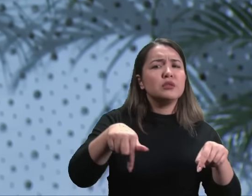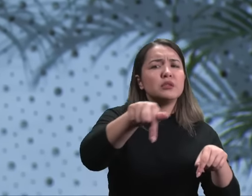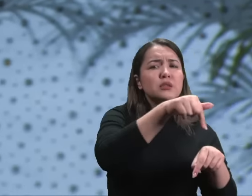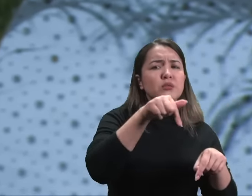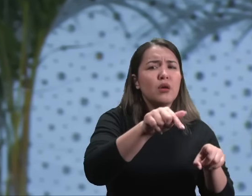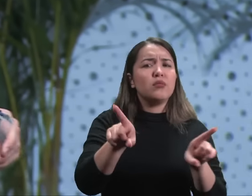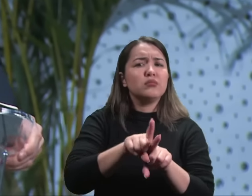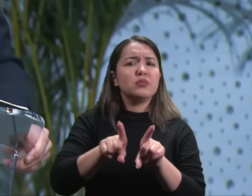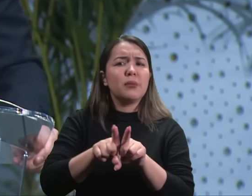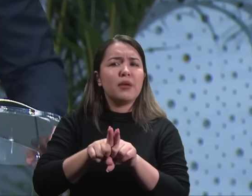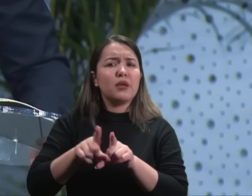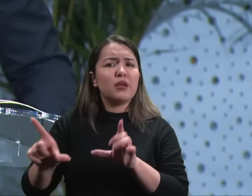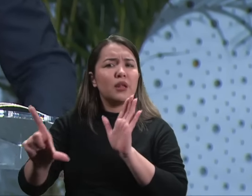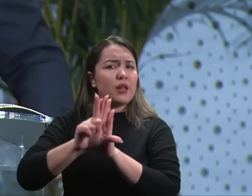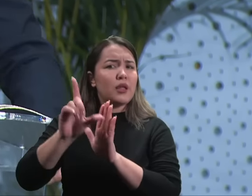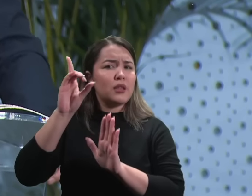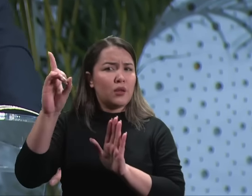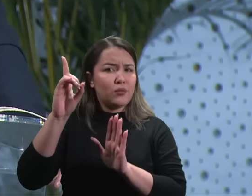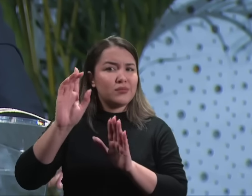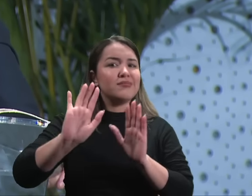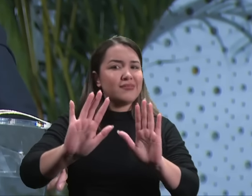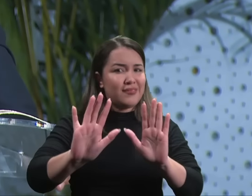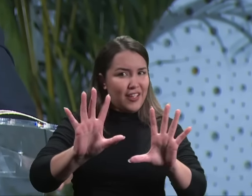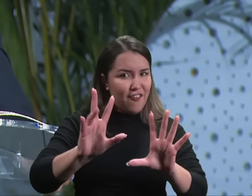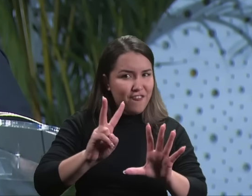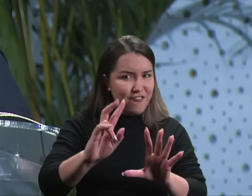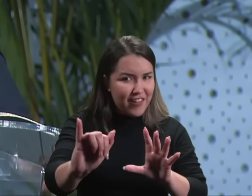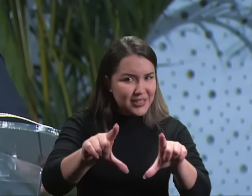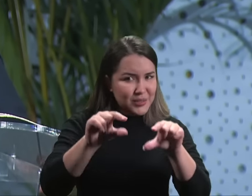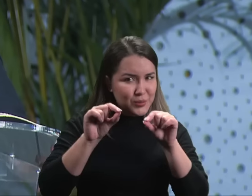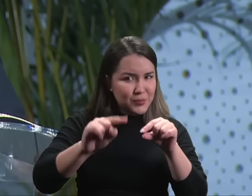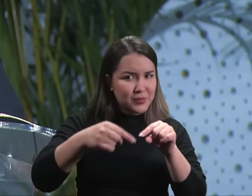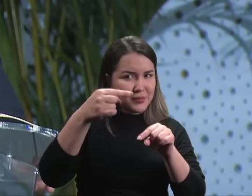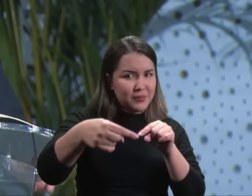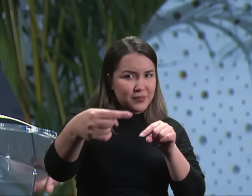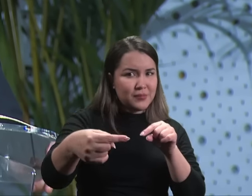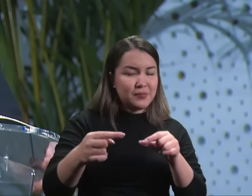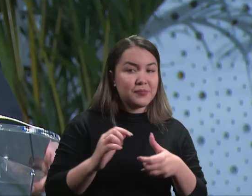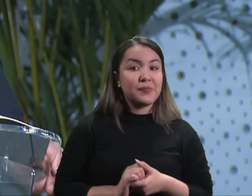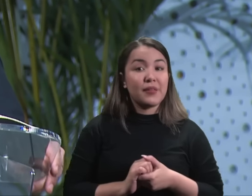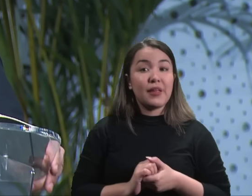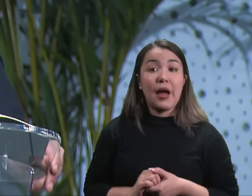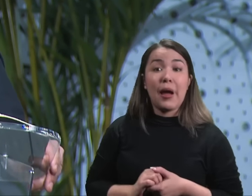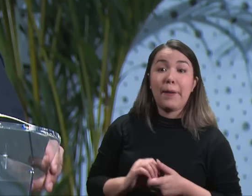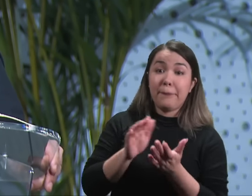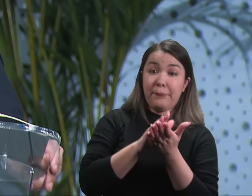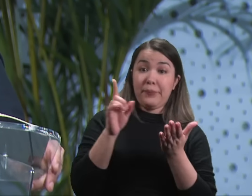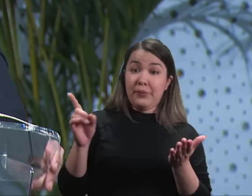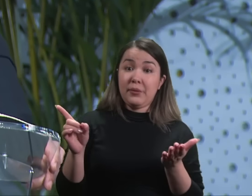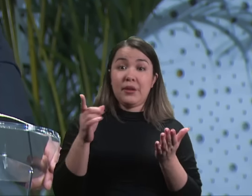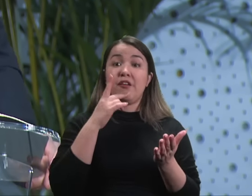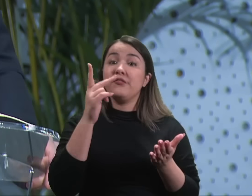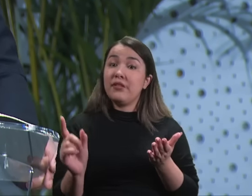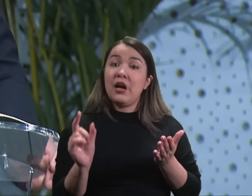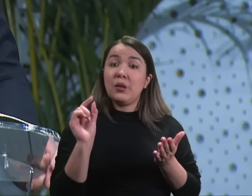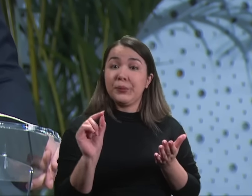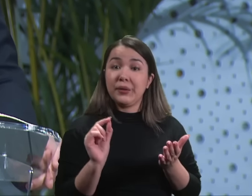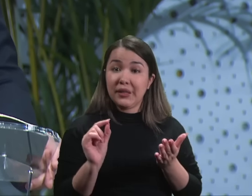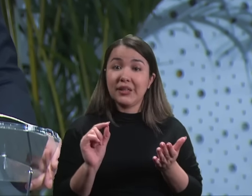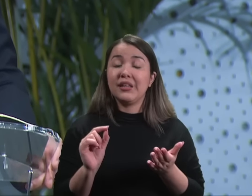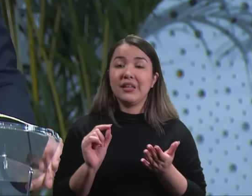nós Descobriremos na sequência Veja a palavra do senhor diz